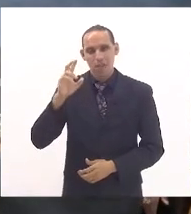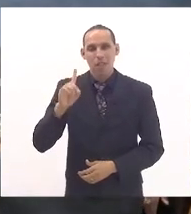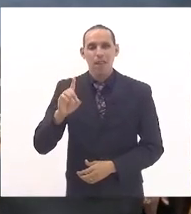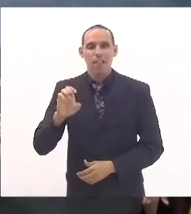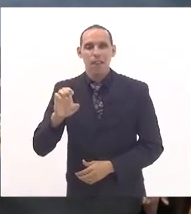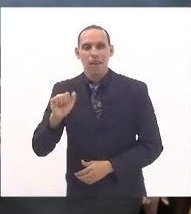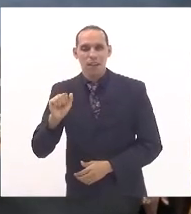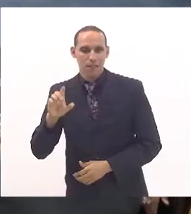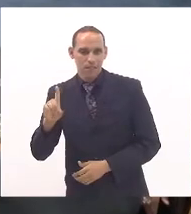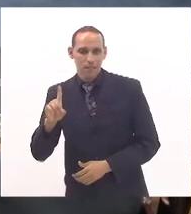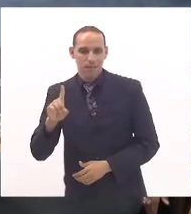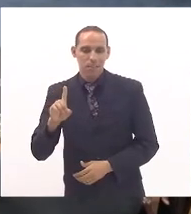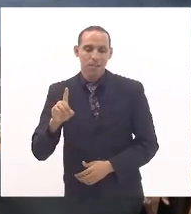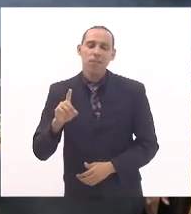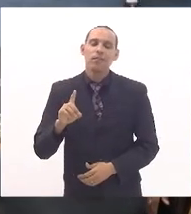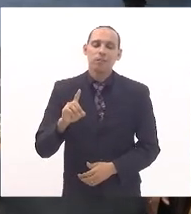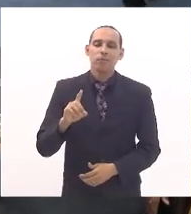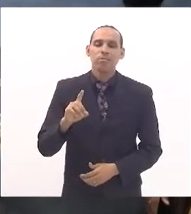favorável.